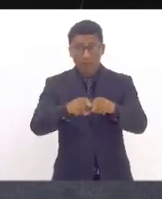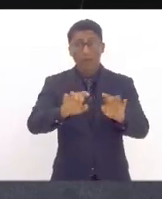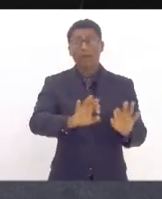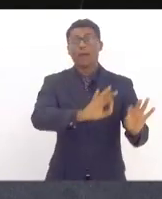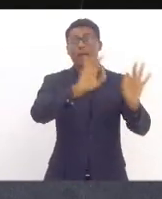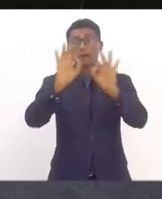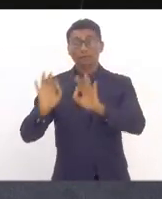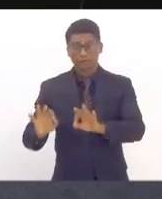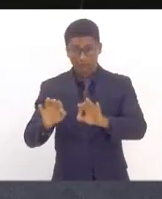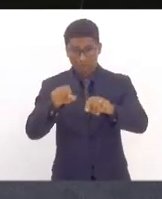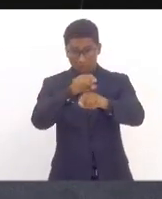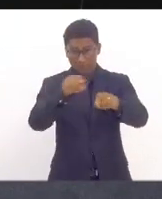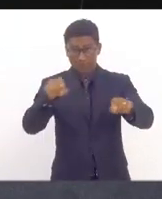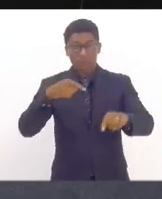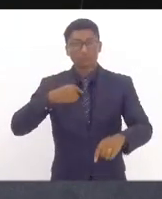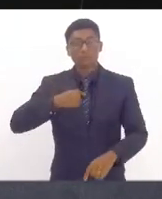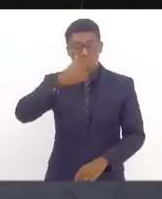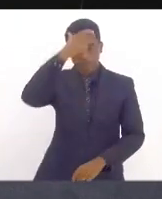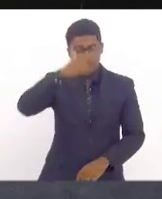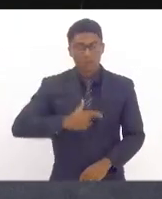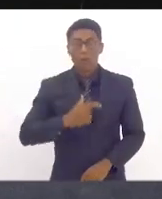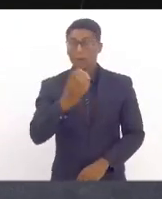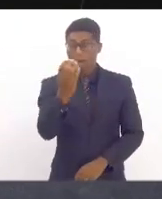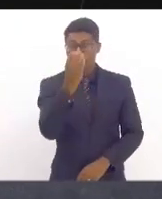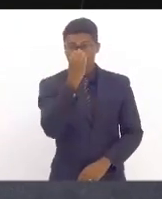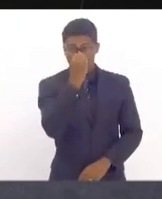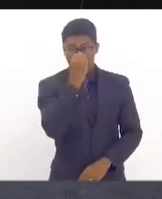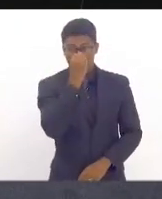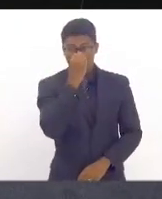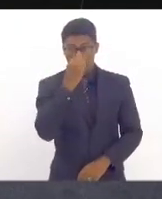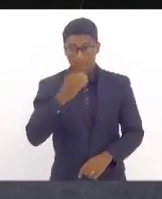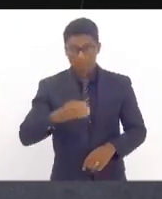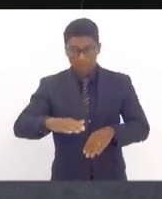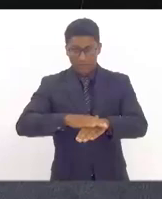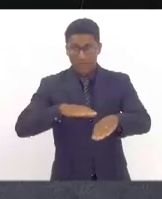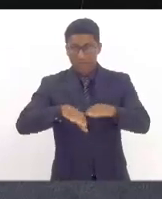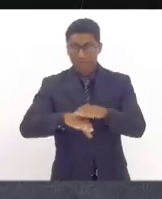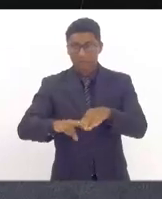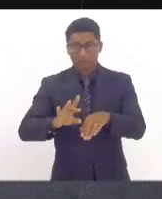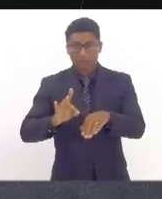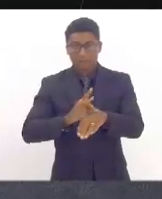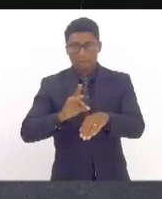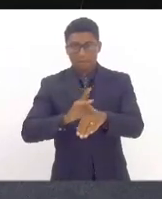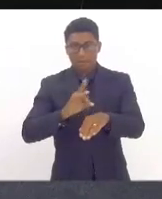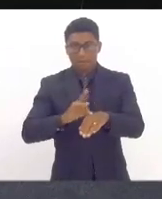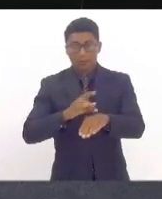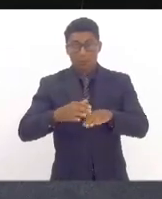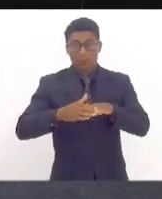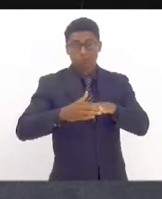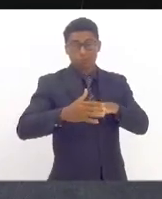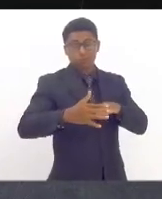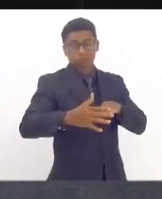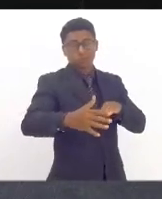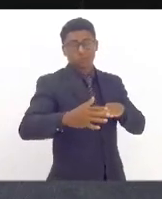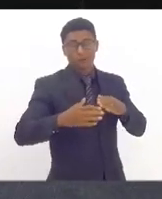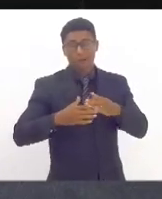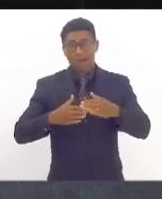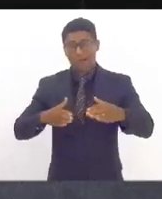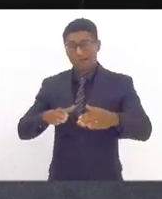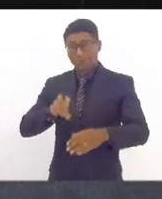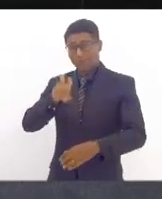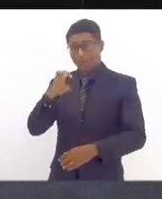online eu sou um palhaço de sapato preto preto grande bem grande o tamanho